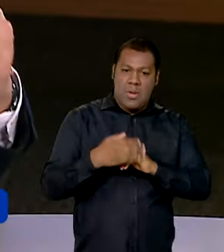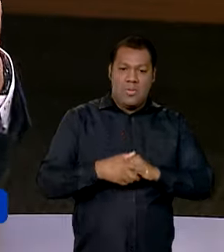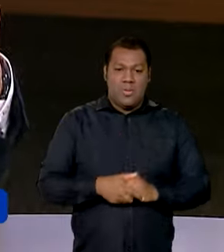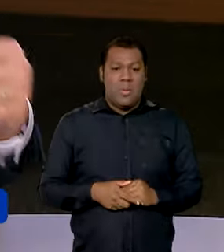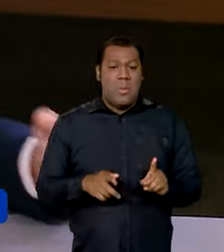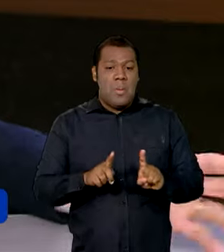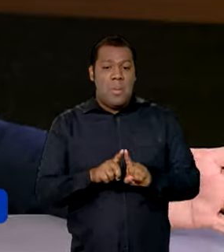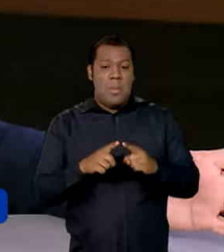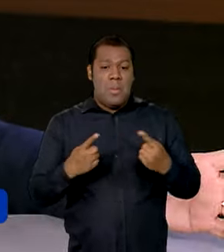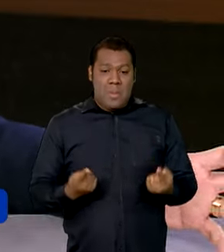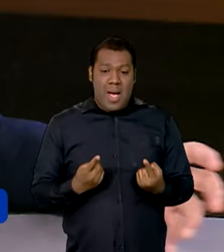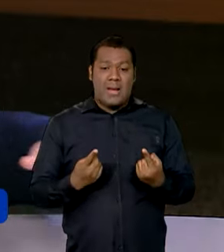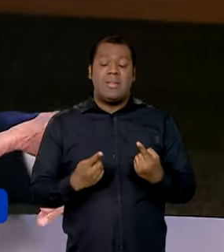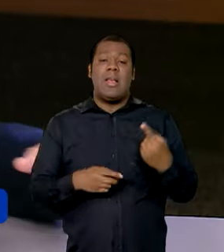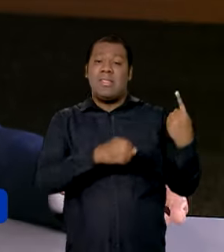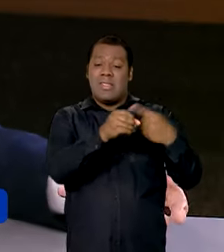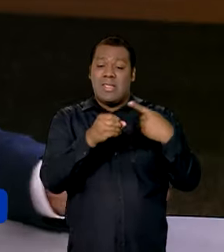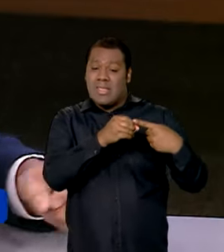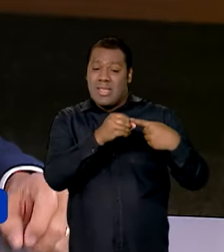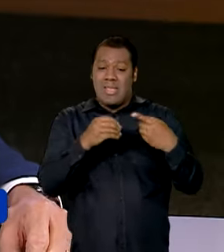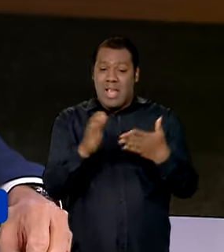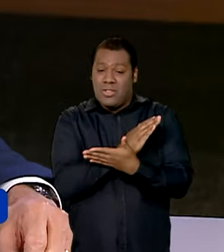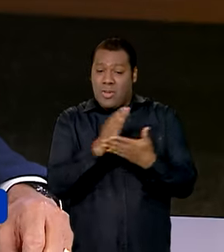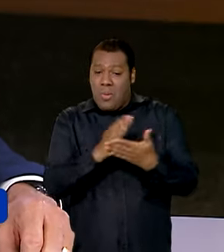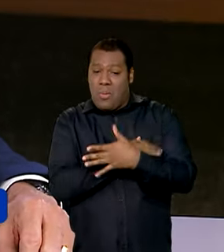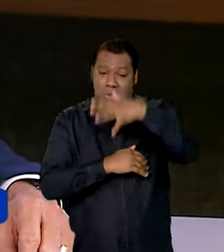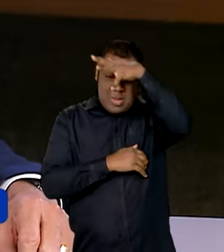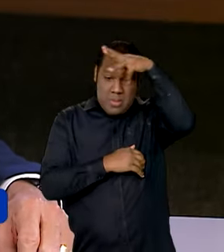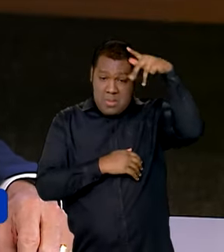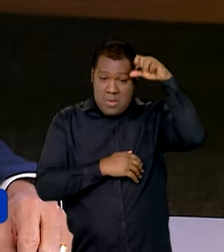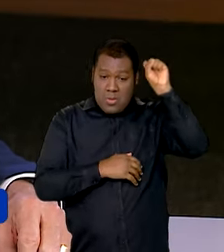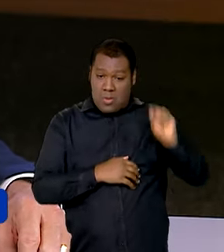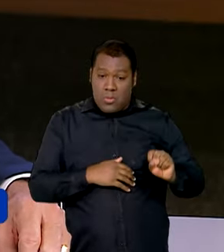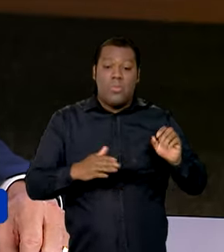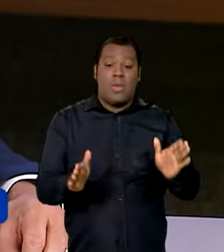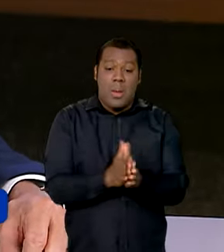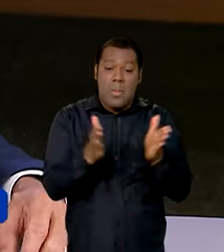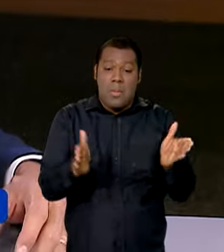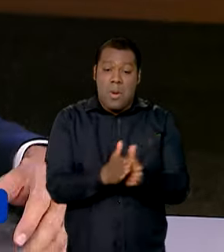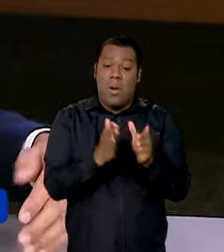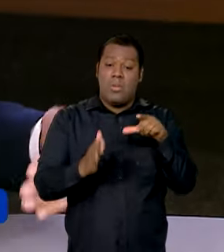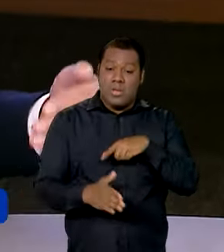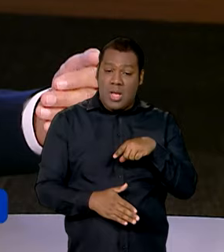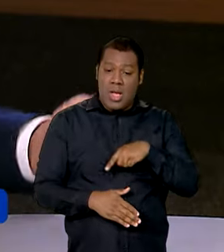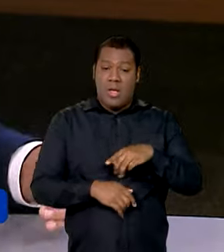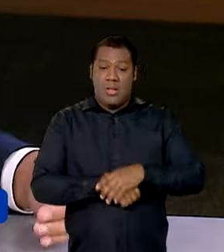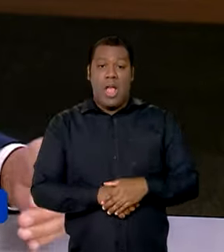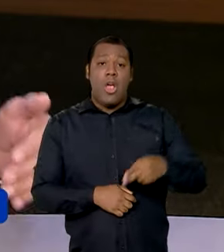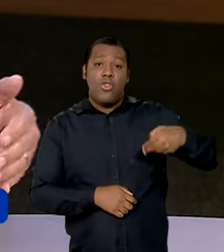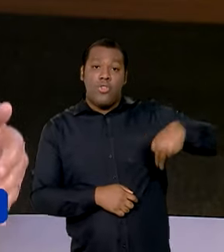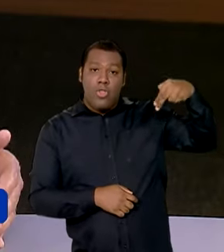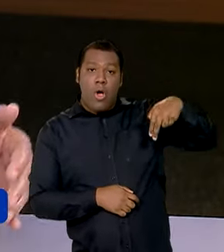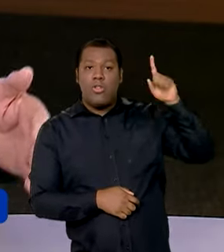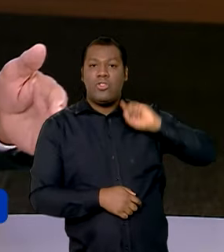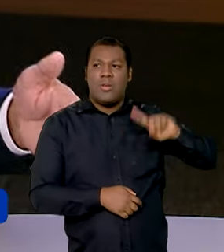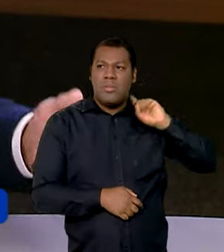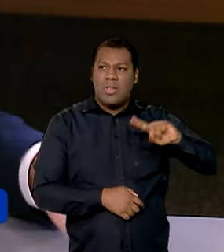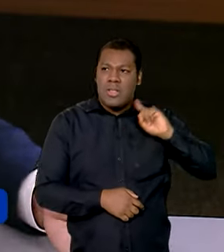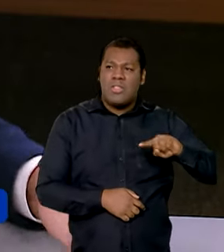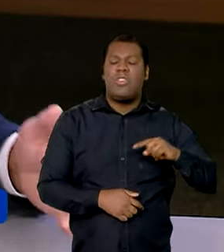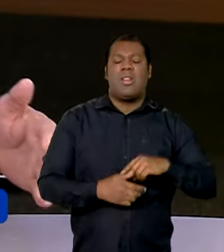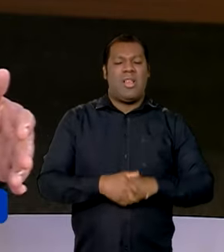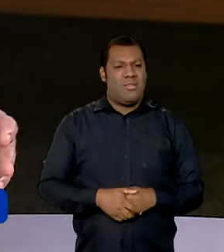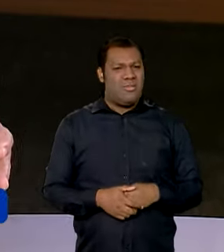Grosso muito pobres comparado a Amazônia você pega Minas Gerais o norte de Minas Gerais do mesmo jeito então a gente tá lá com